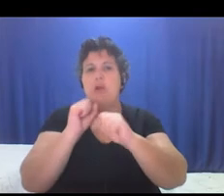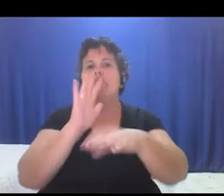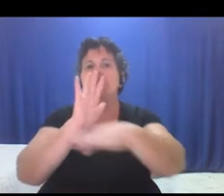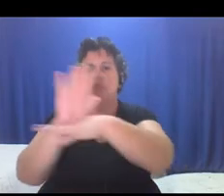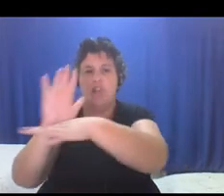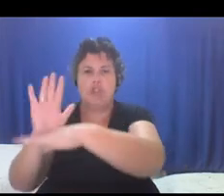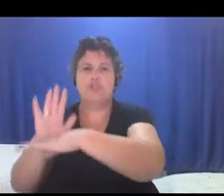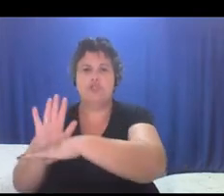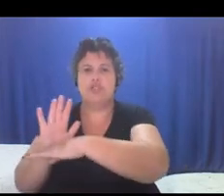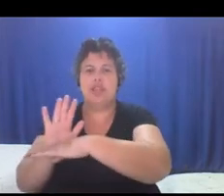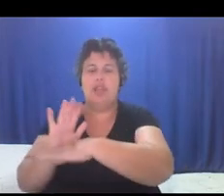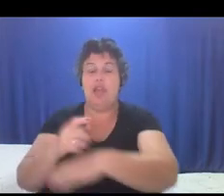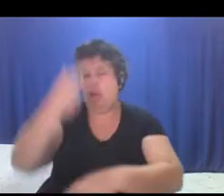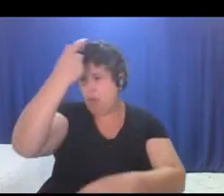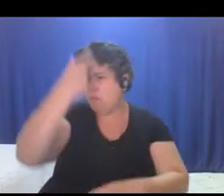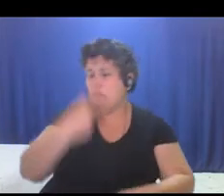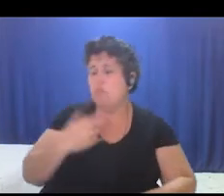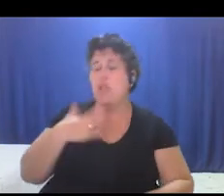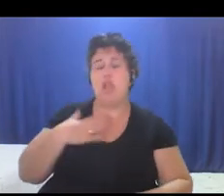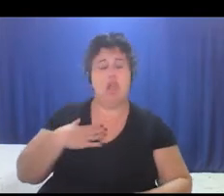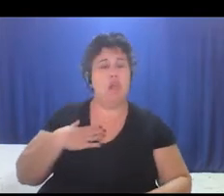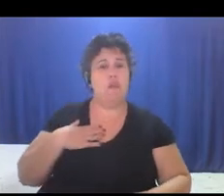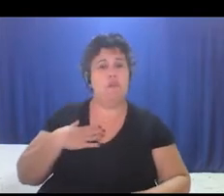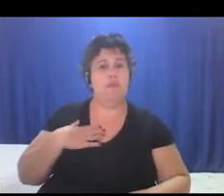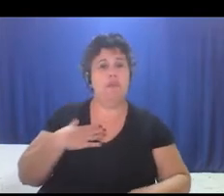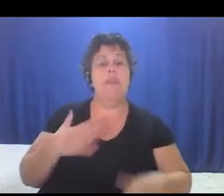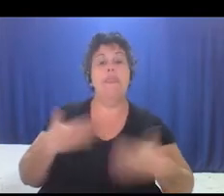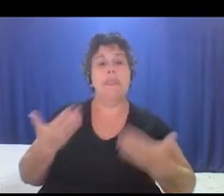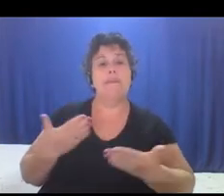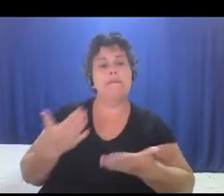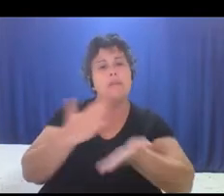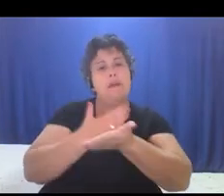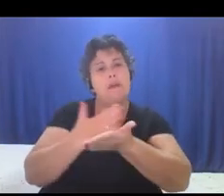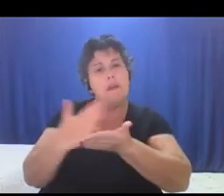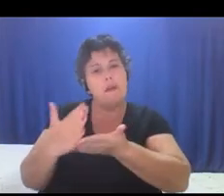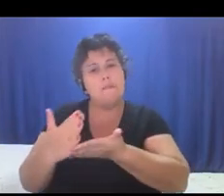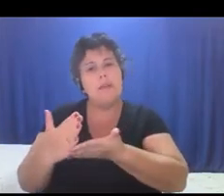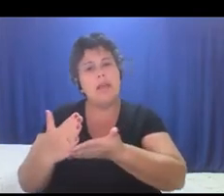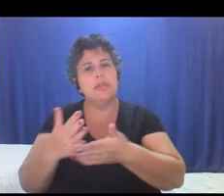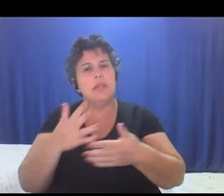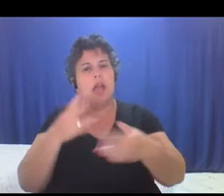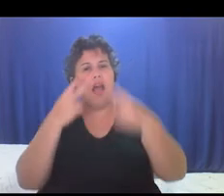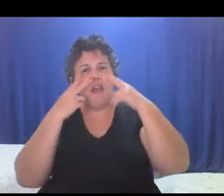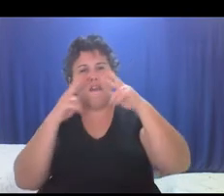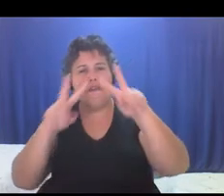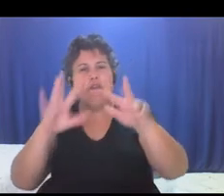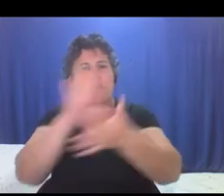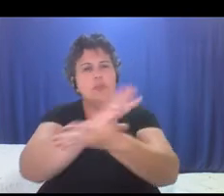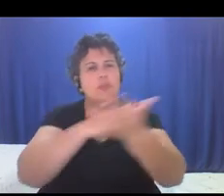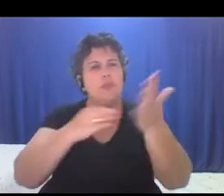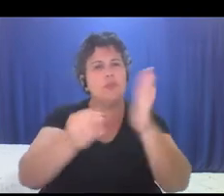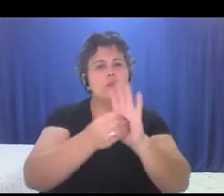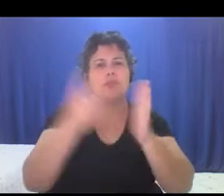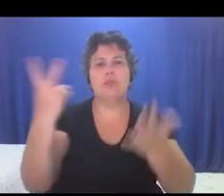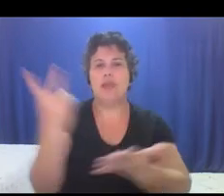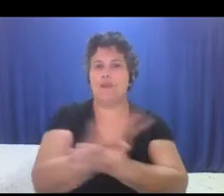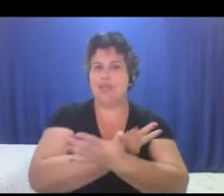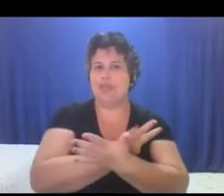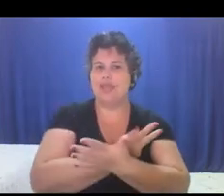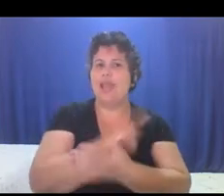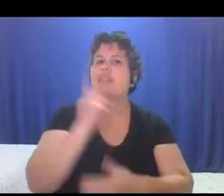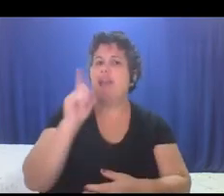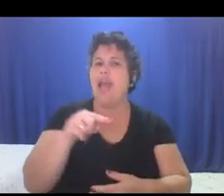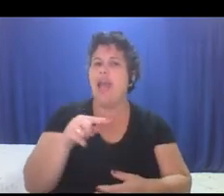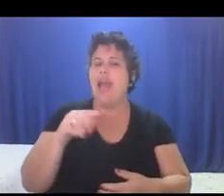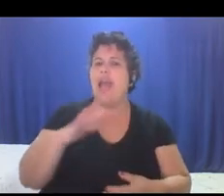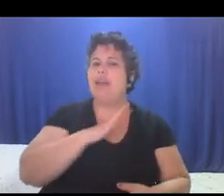mesmos, né, na minha visão. E aí quando a gente começa a ver isso tudo acontecendo, é muito apaixonante, eu acho.